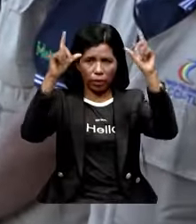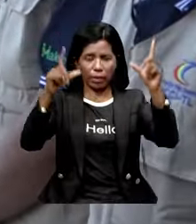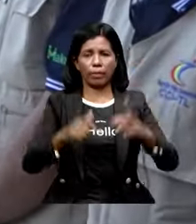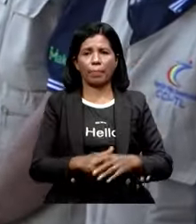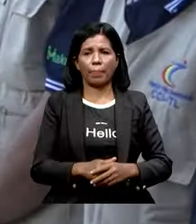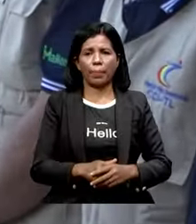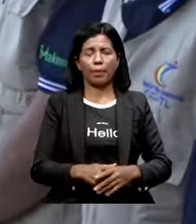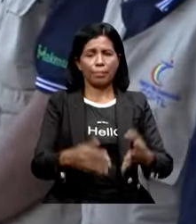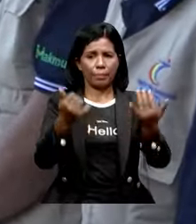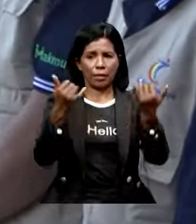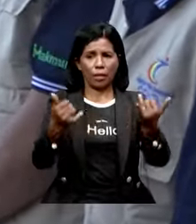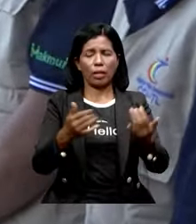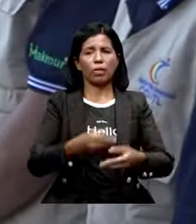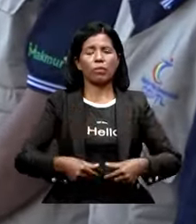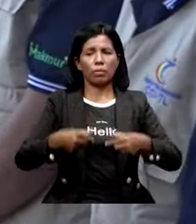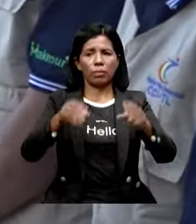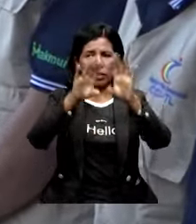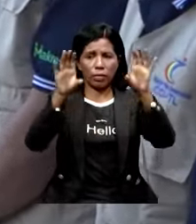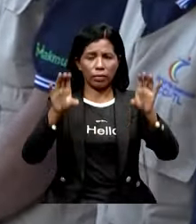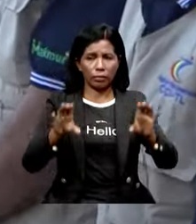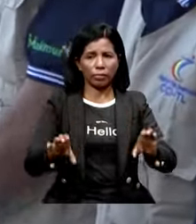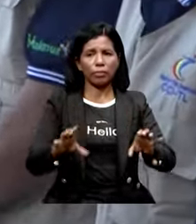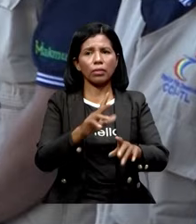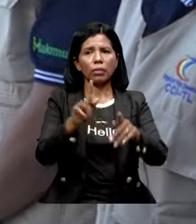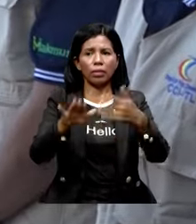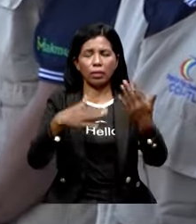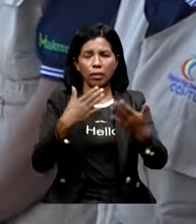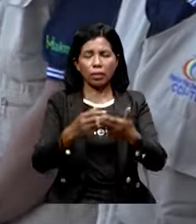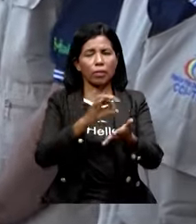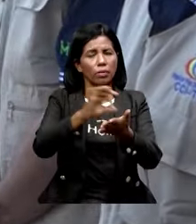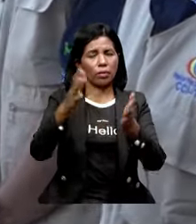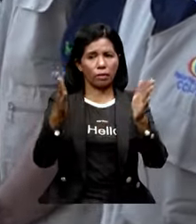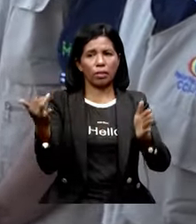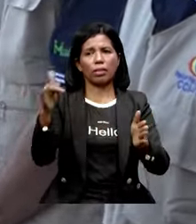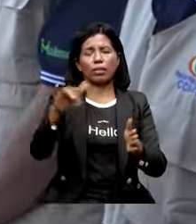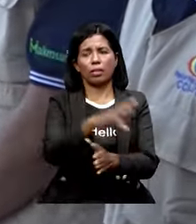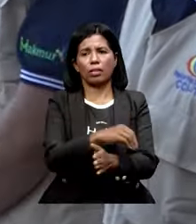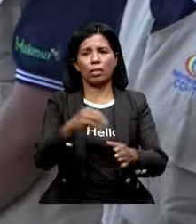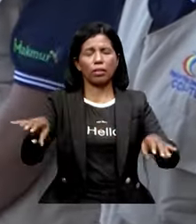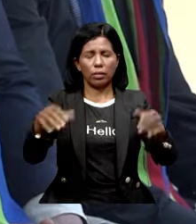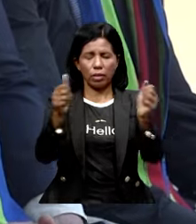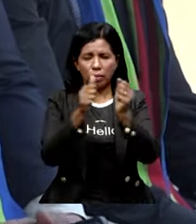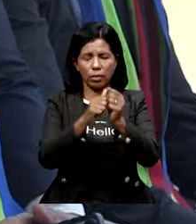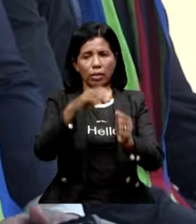e a Biba Nemos atribui certificado ba aplicador no formador sira nebe durante né, serviço a